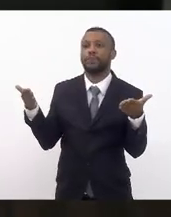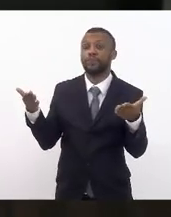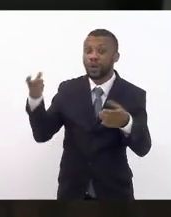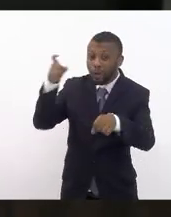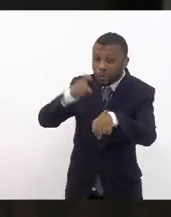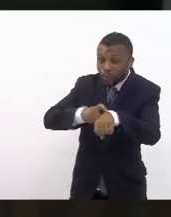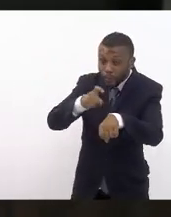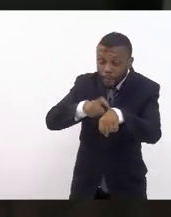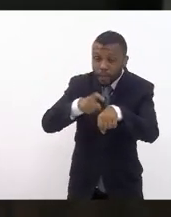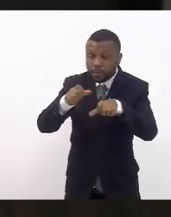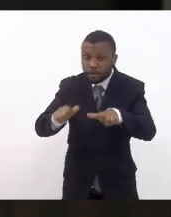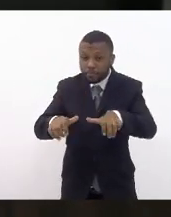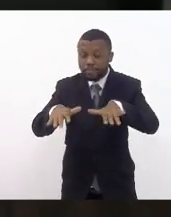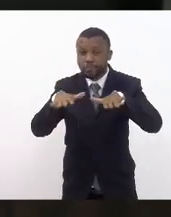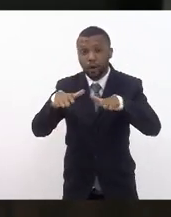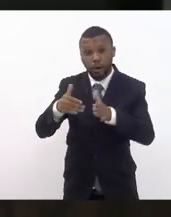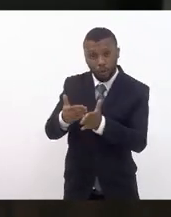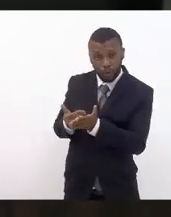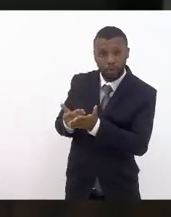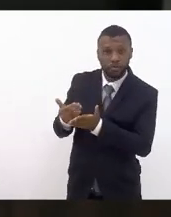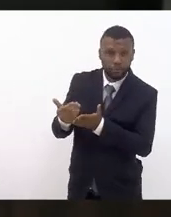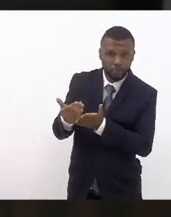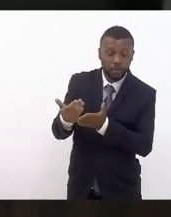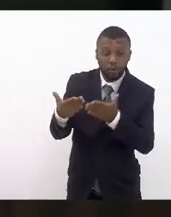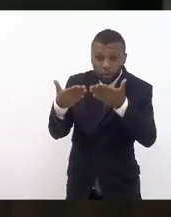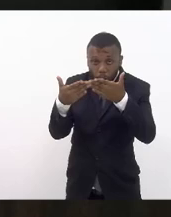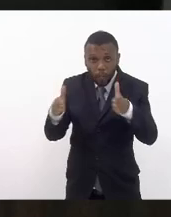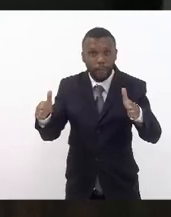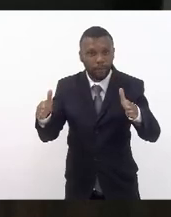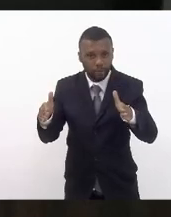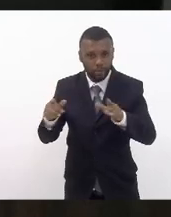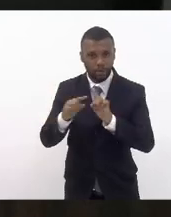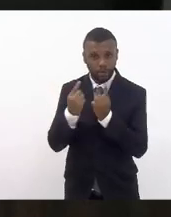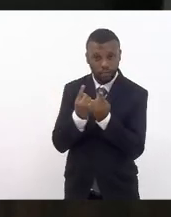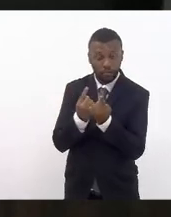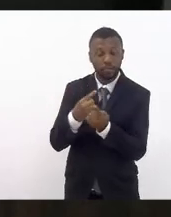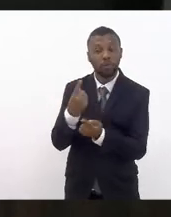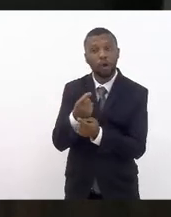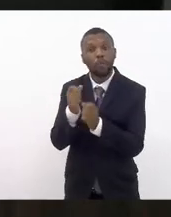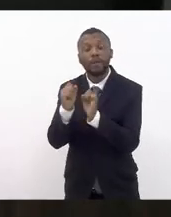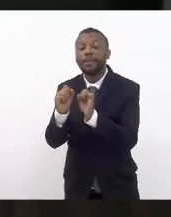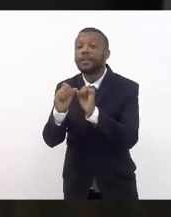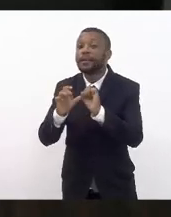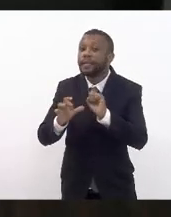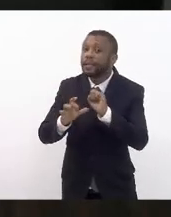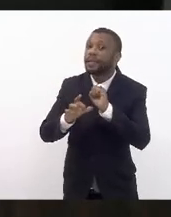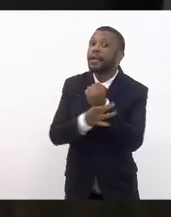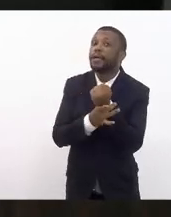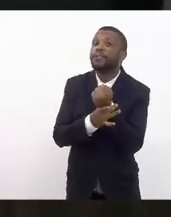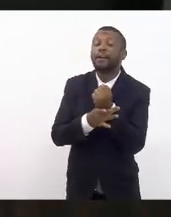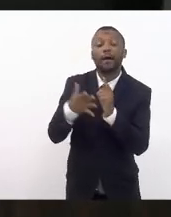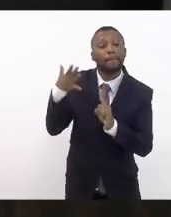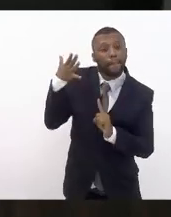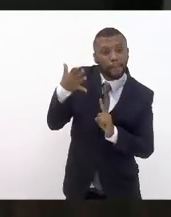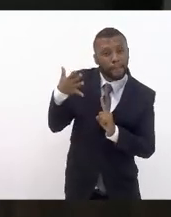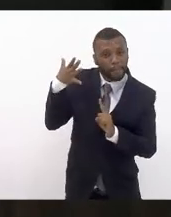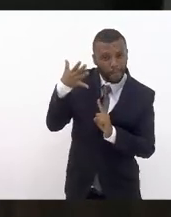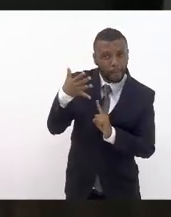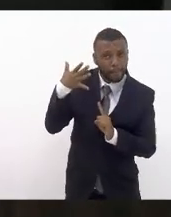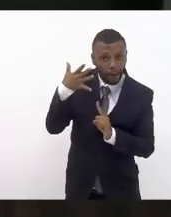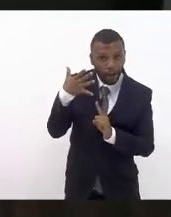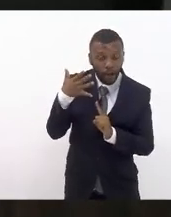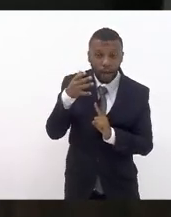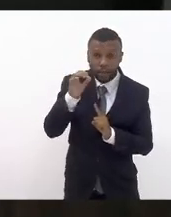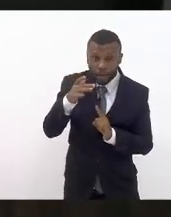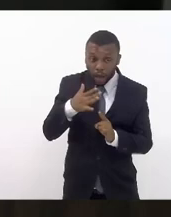o plenário, eu pedi para que a gente pudesse garantir as falas aqui no plenário. Gostou, ao final aplaude.